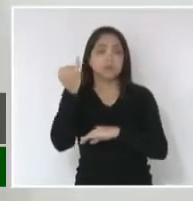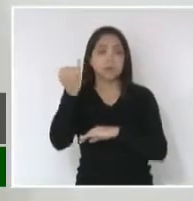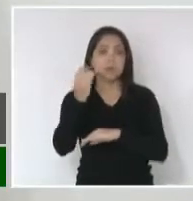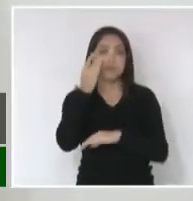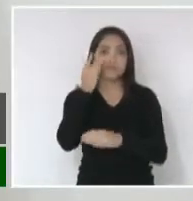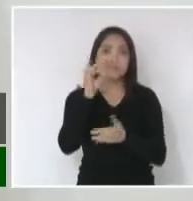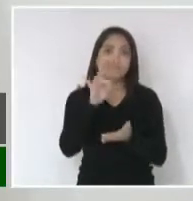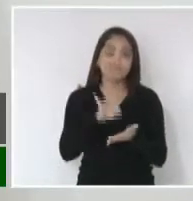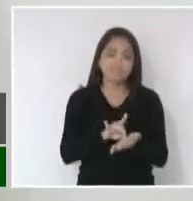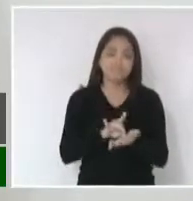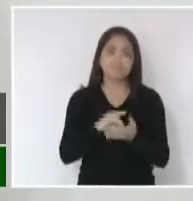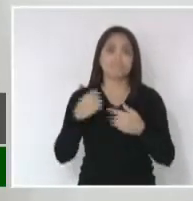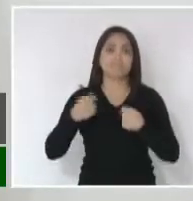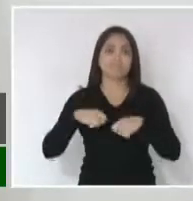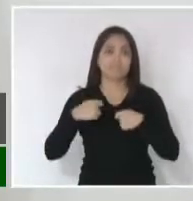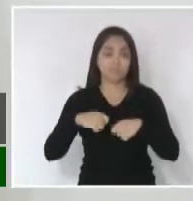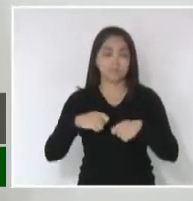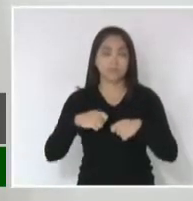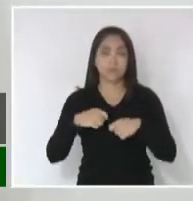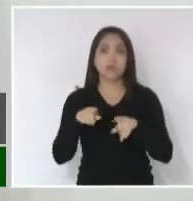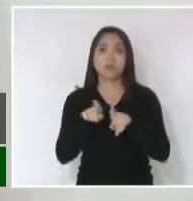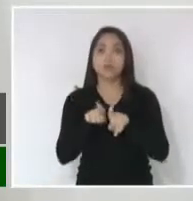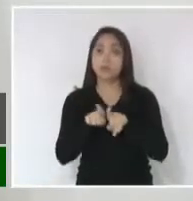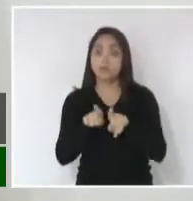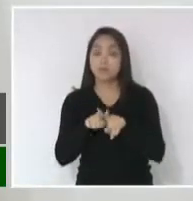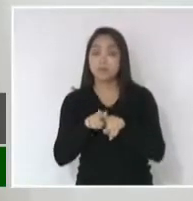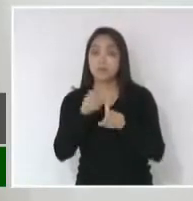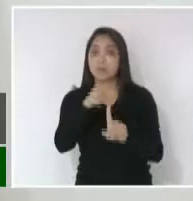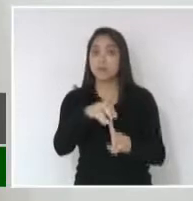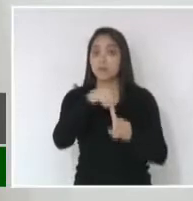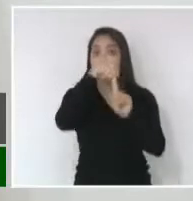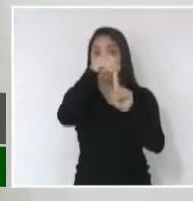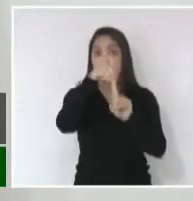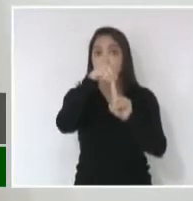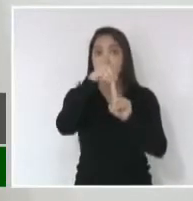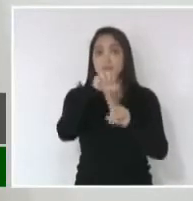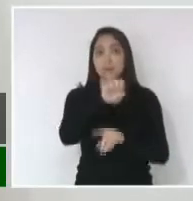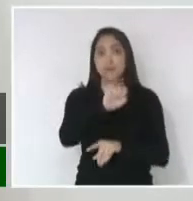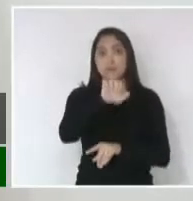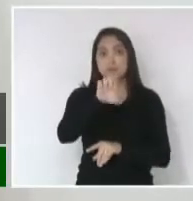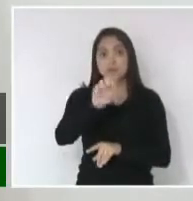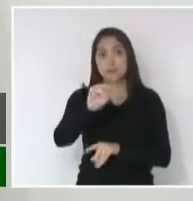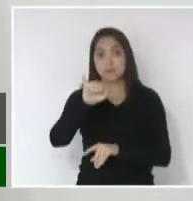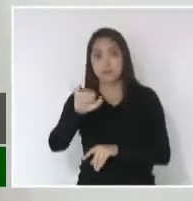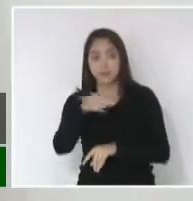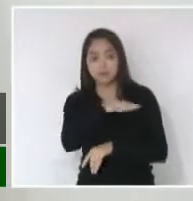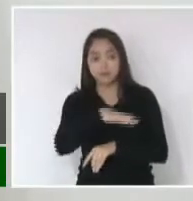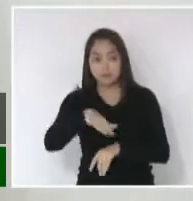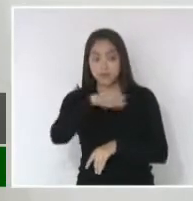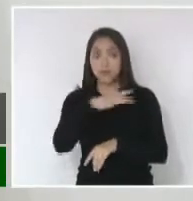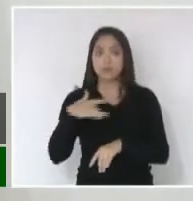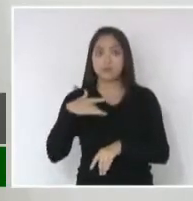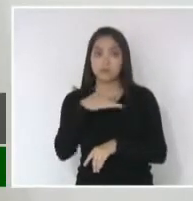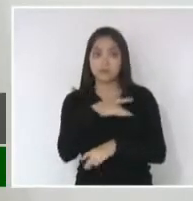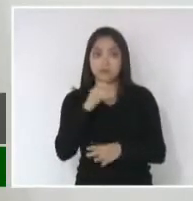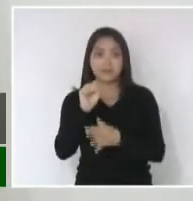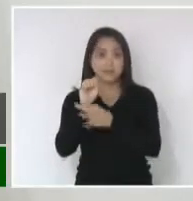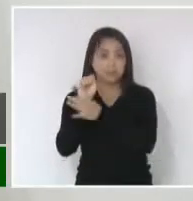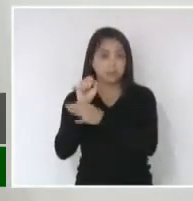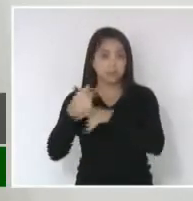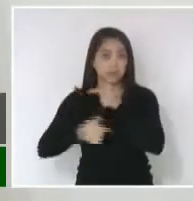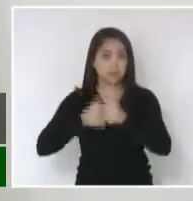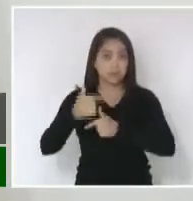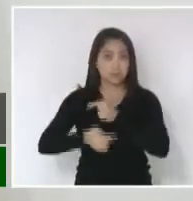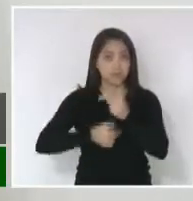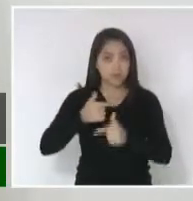reconhecimento. Da mesma forma, merece destaque o SESI, que atua na saúde e segurança dos trabalhadores. É